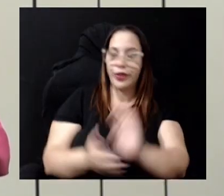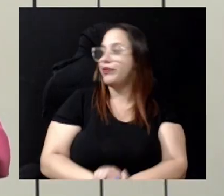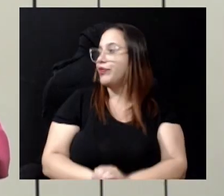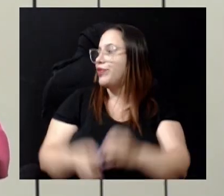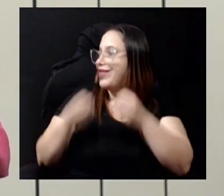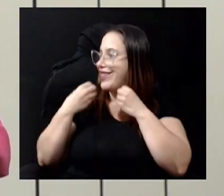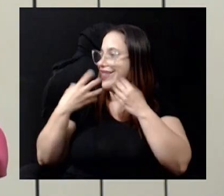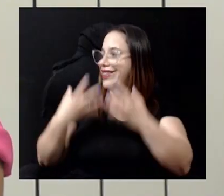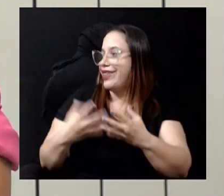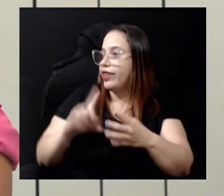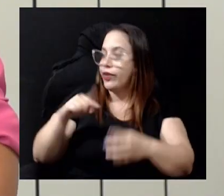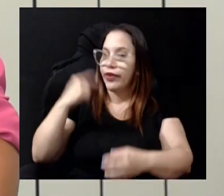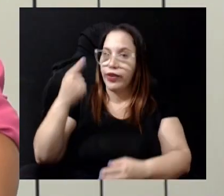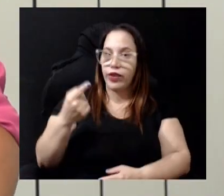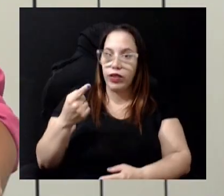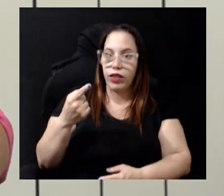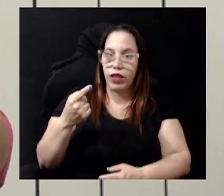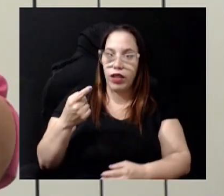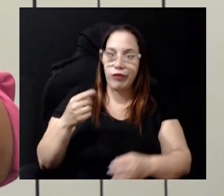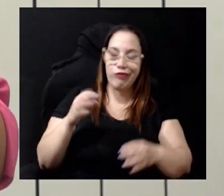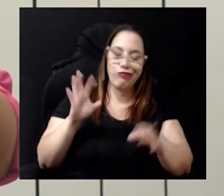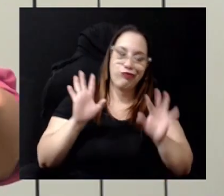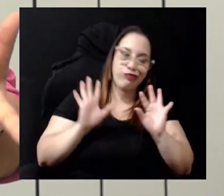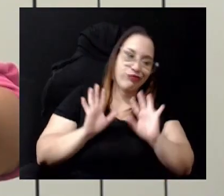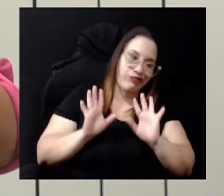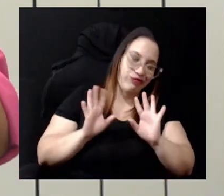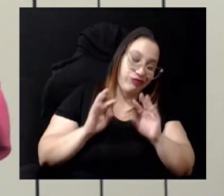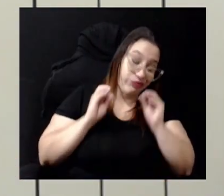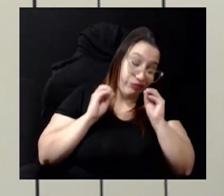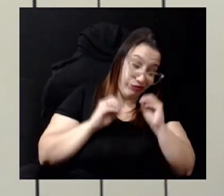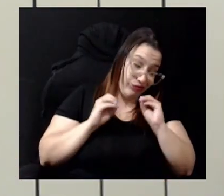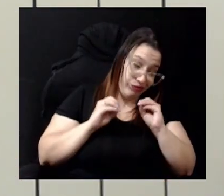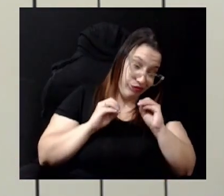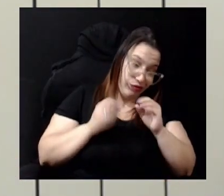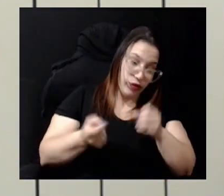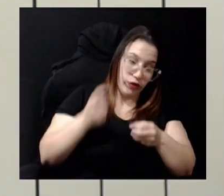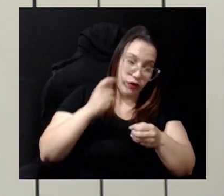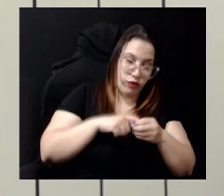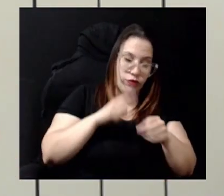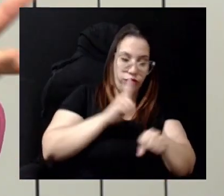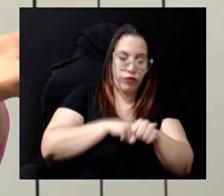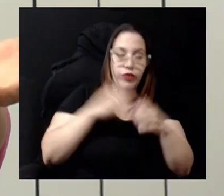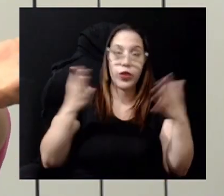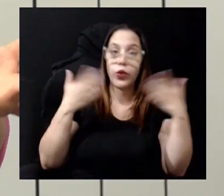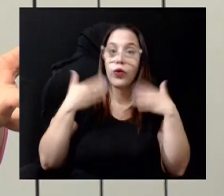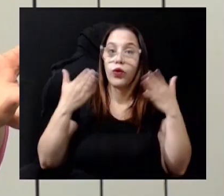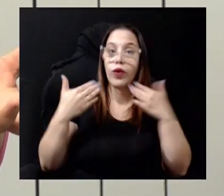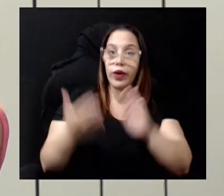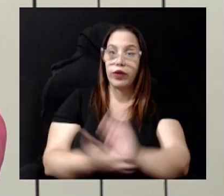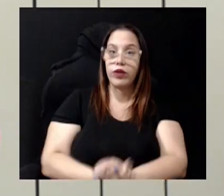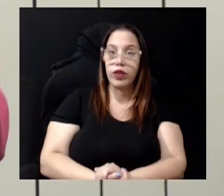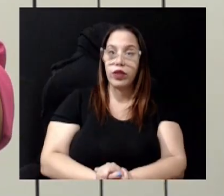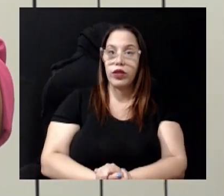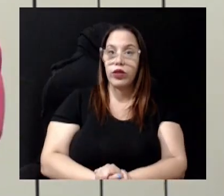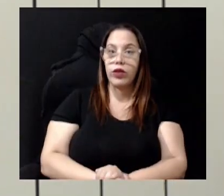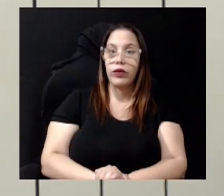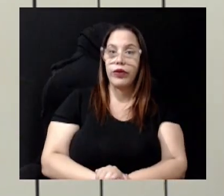Outra desvantagem, gente, da volta do horário de verão, seria